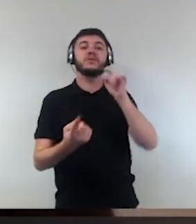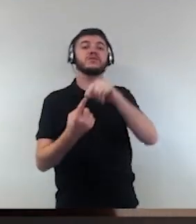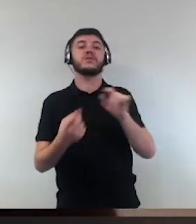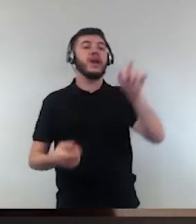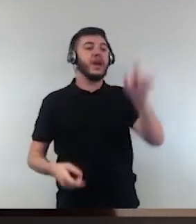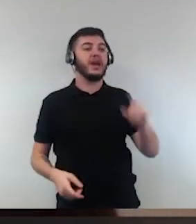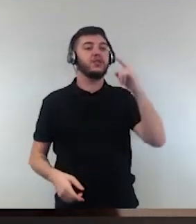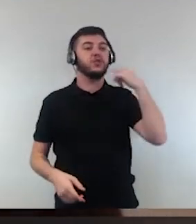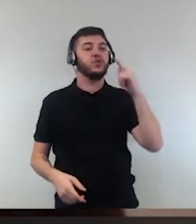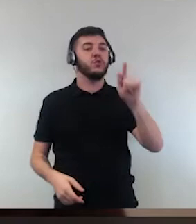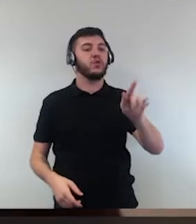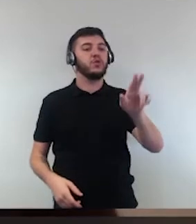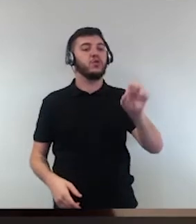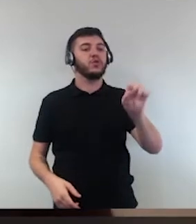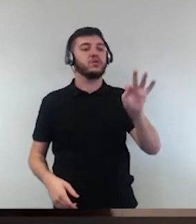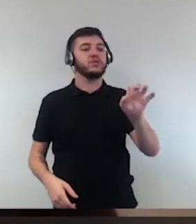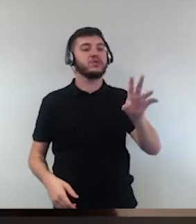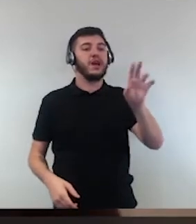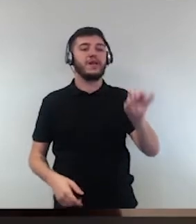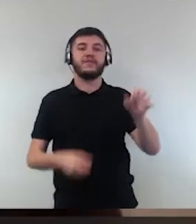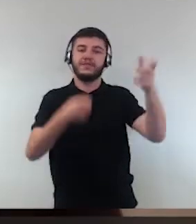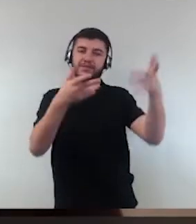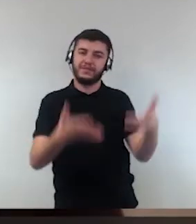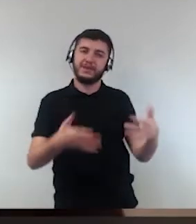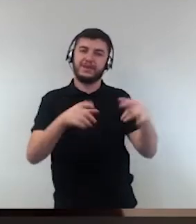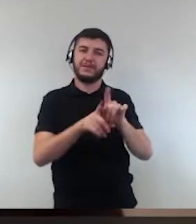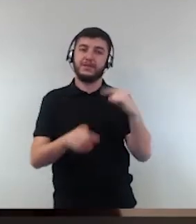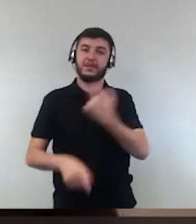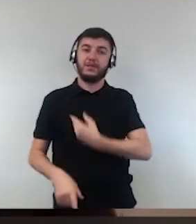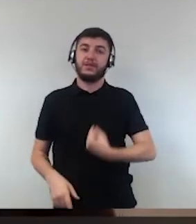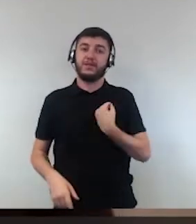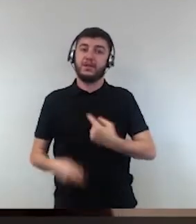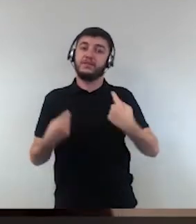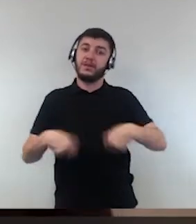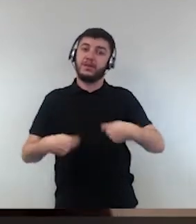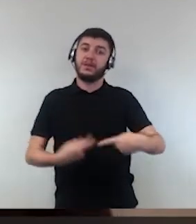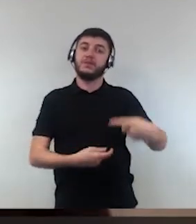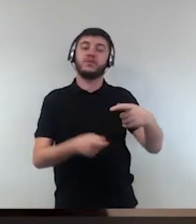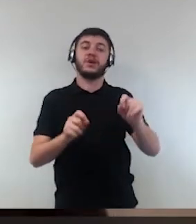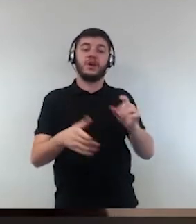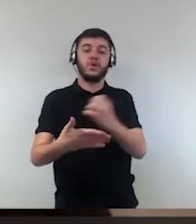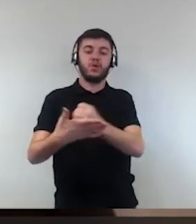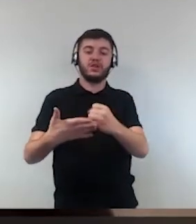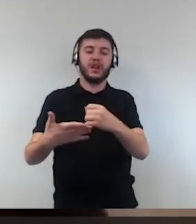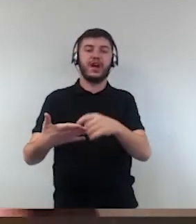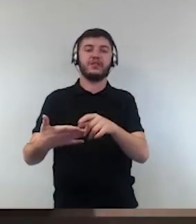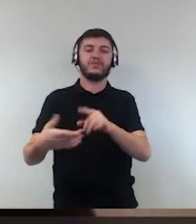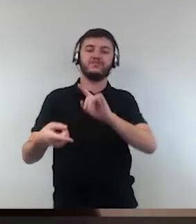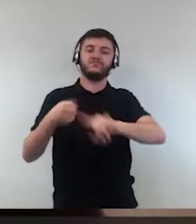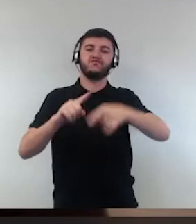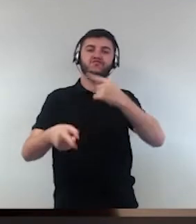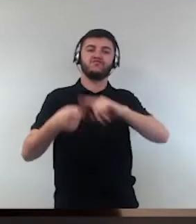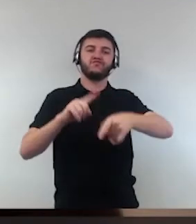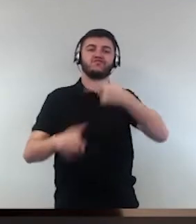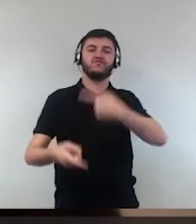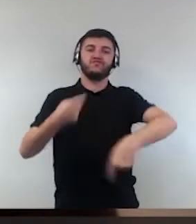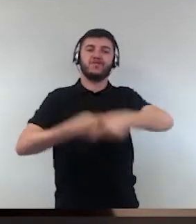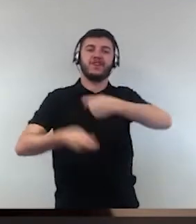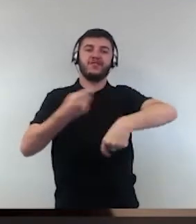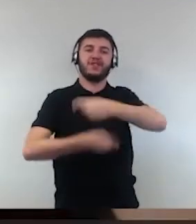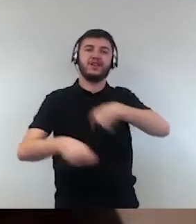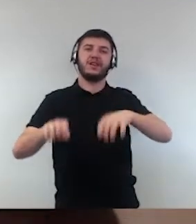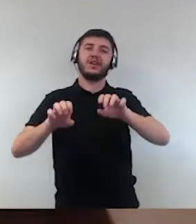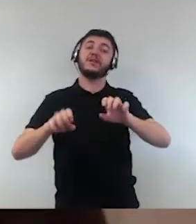isso, e a gente está diante de uma necessidade de negociação desses contratos. É óbvio que há uma sensibilidade de todas